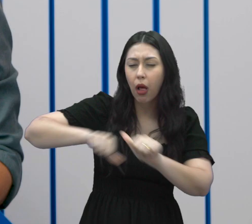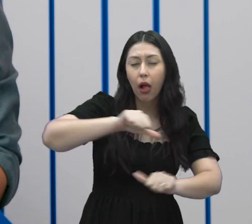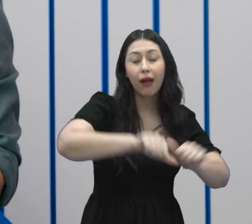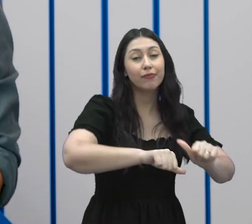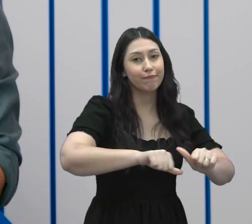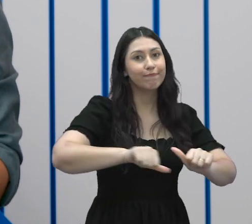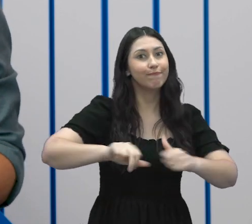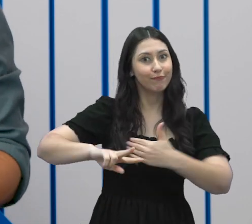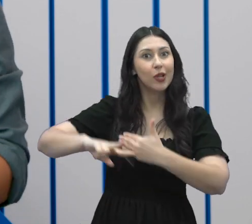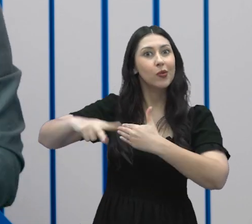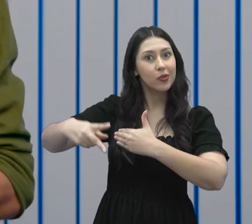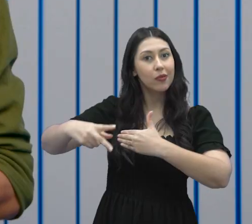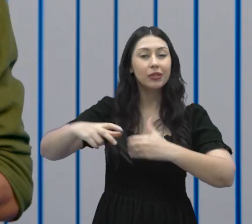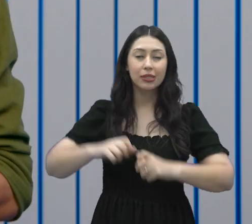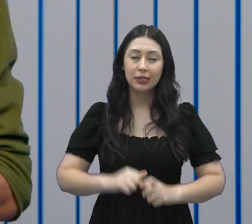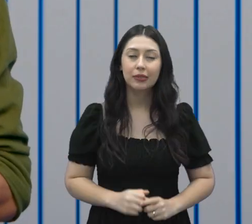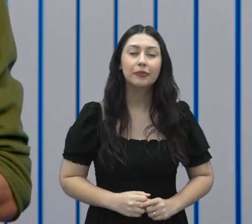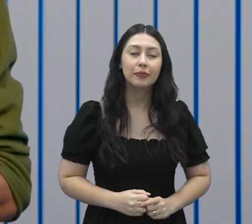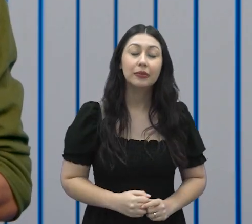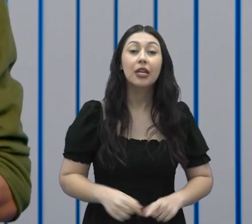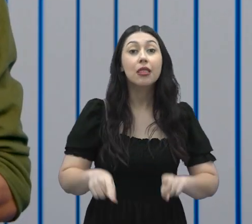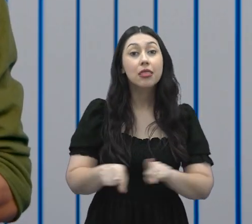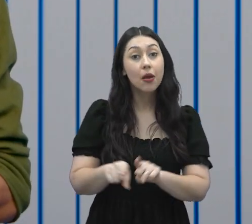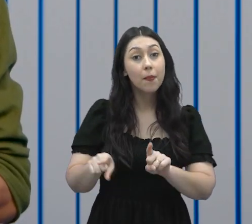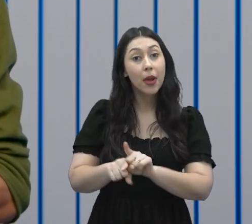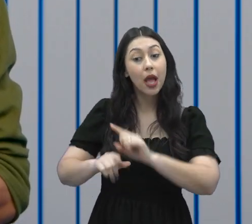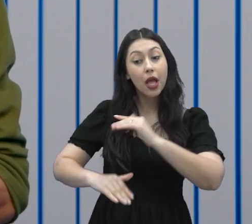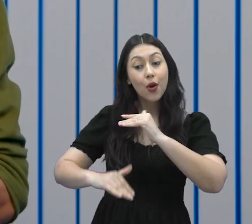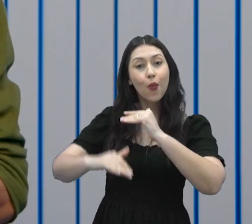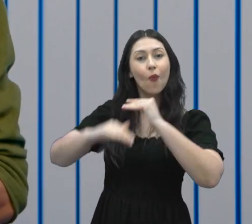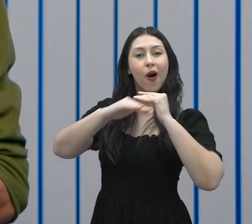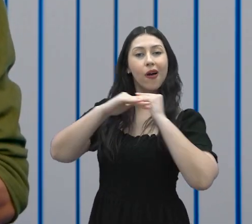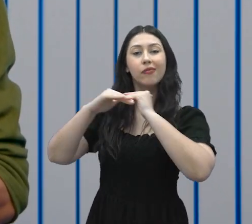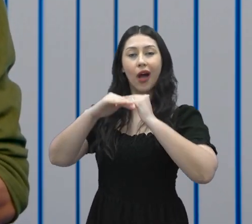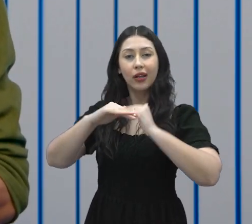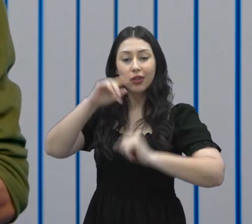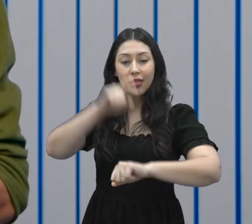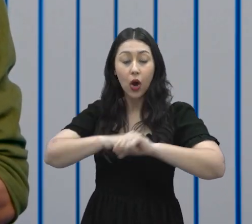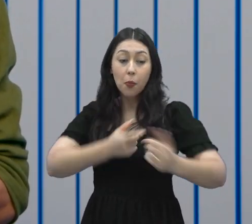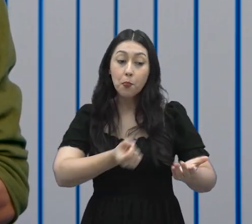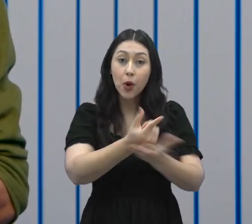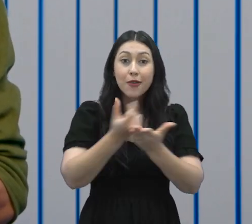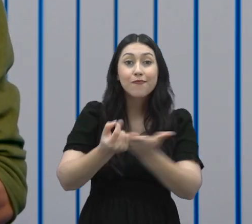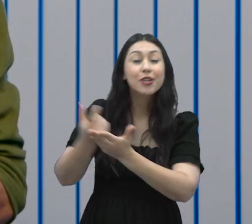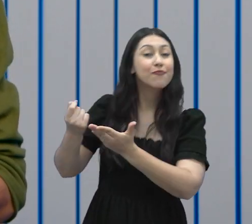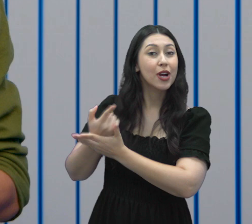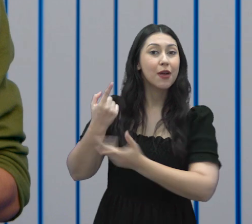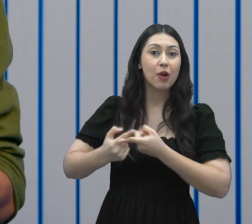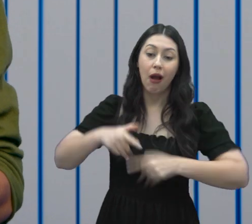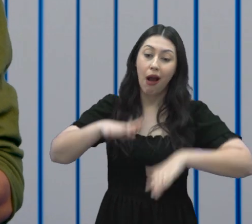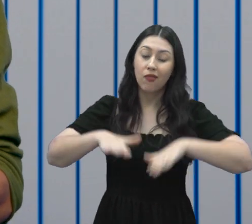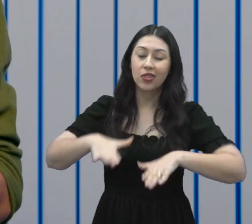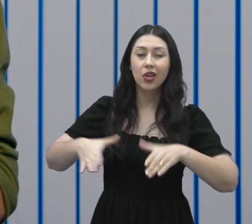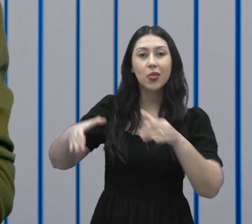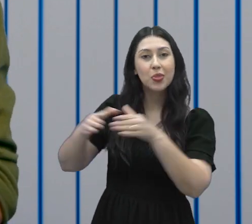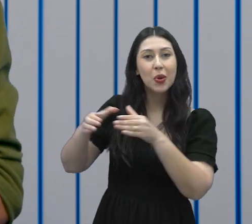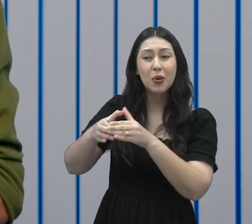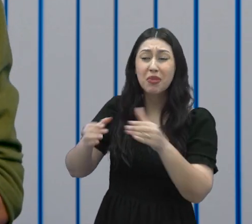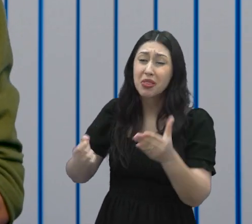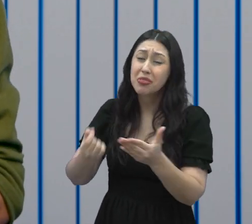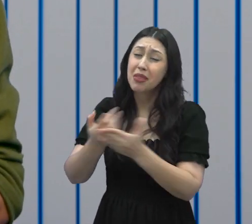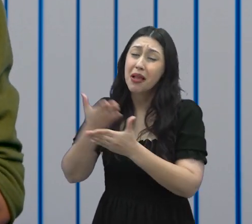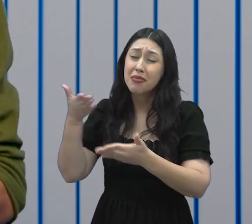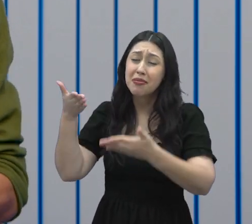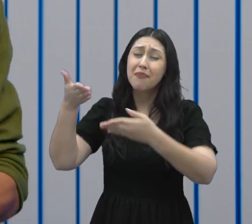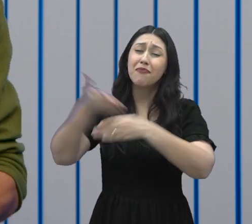inúmeras consequências para o planeta. E a igualdade de acesso ao consumo. Como determinados grupos ainda estão distantes